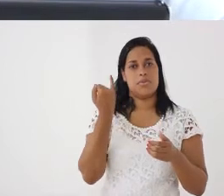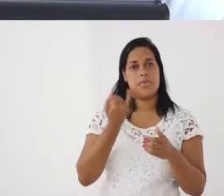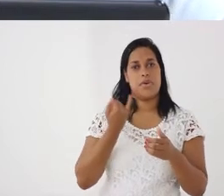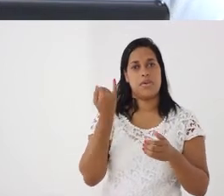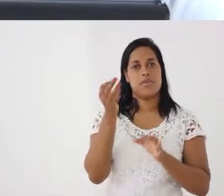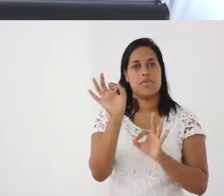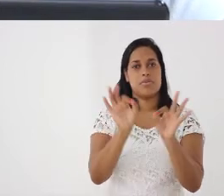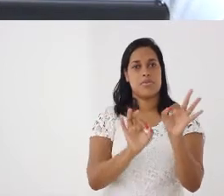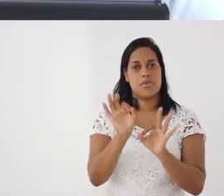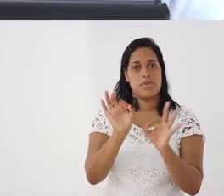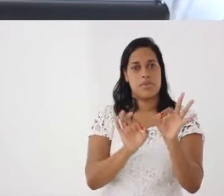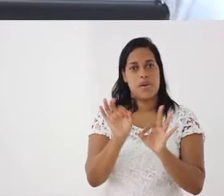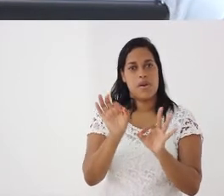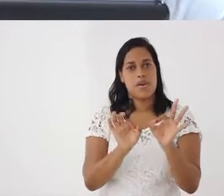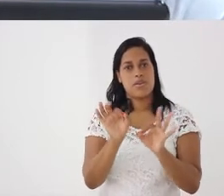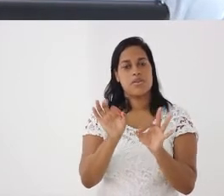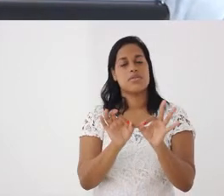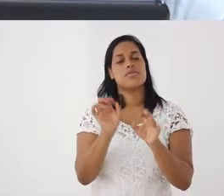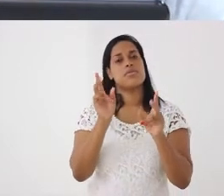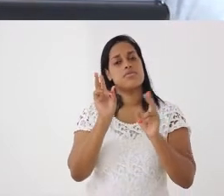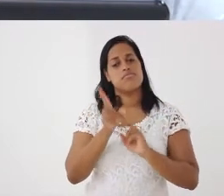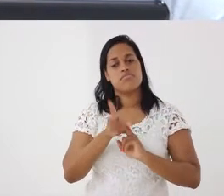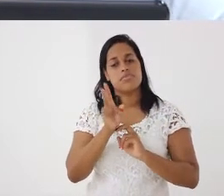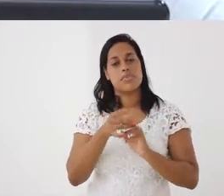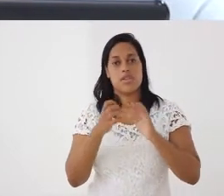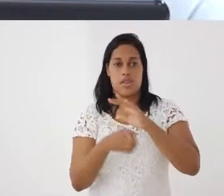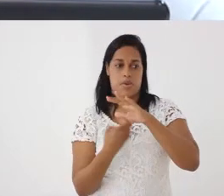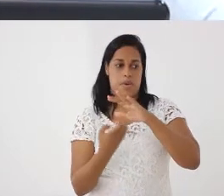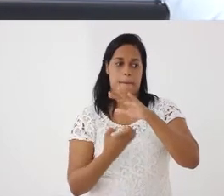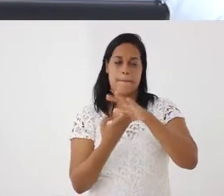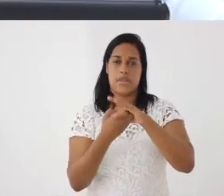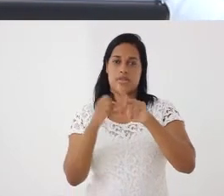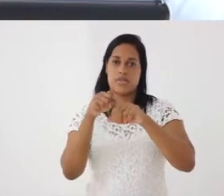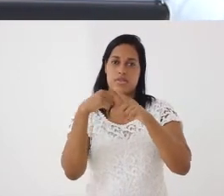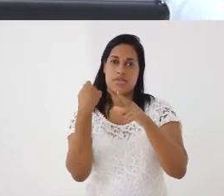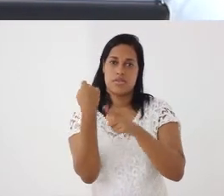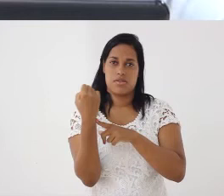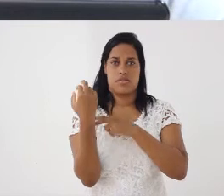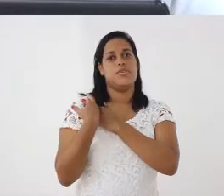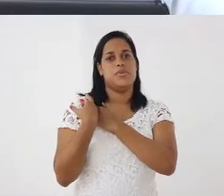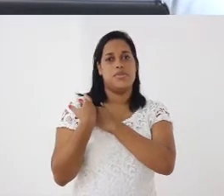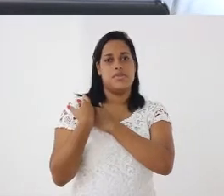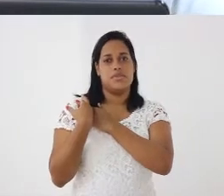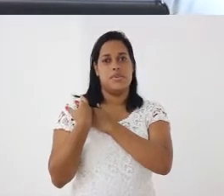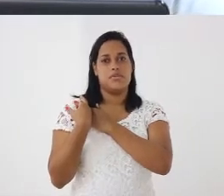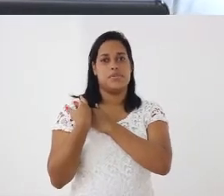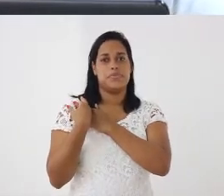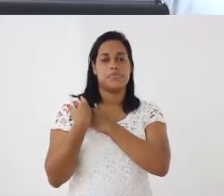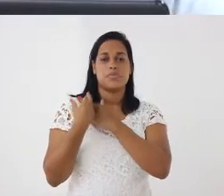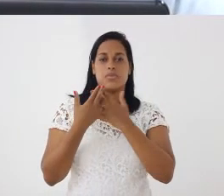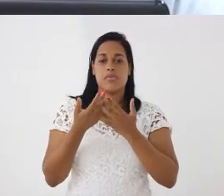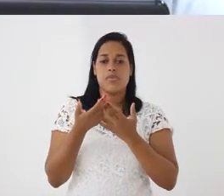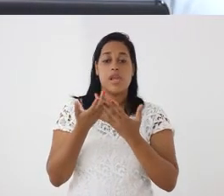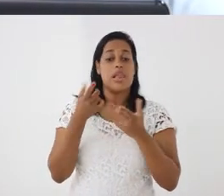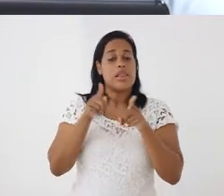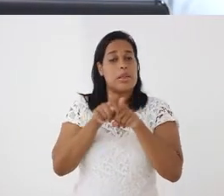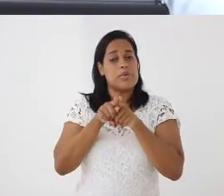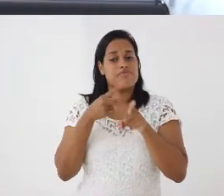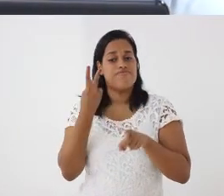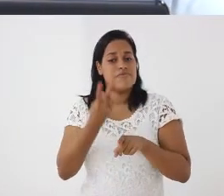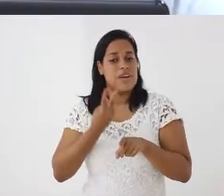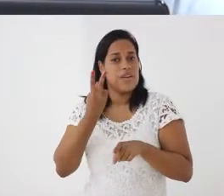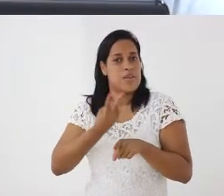uma organização possa seguir e ser uma empresa socialmente responsável. Adotar valores e trabalhar